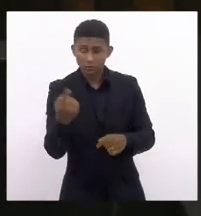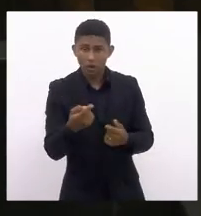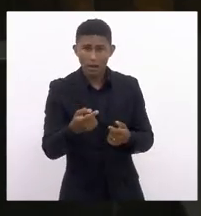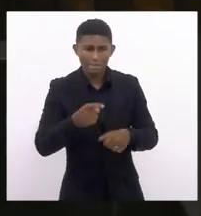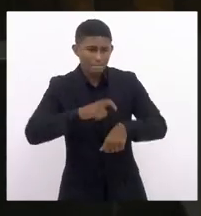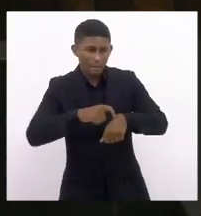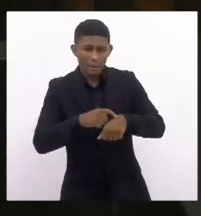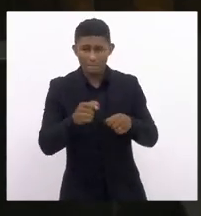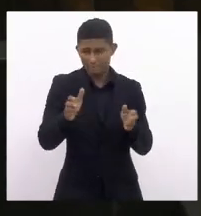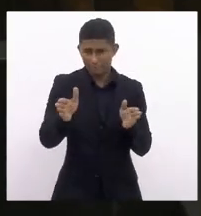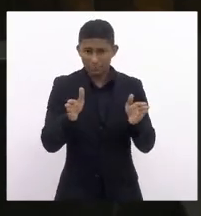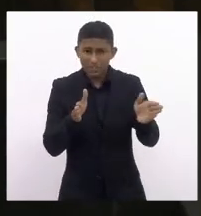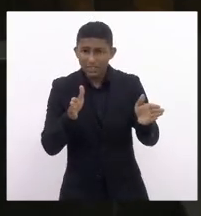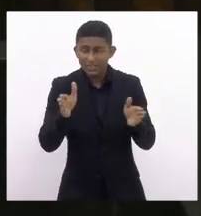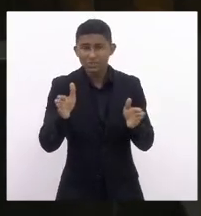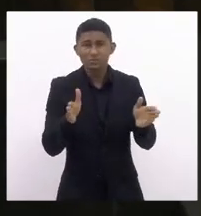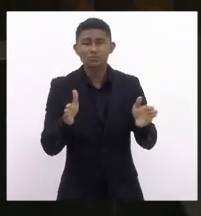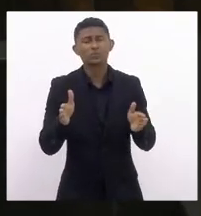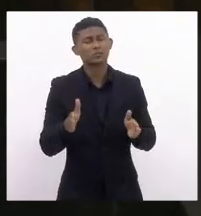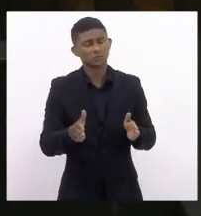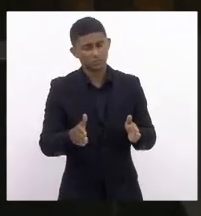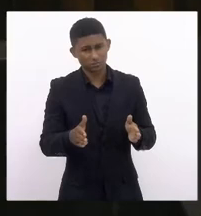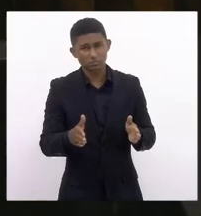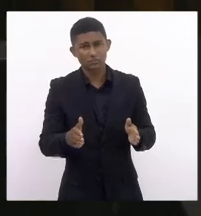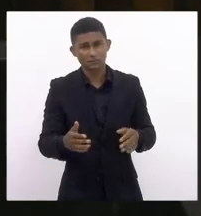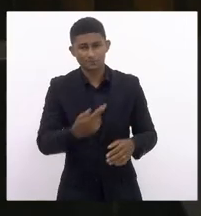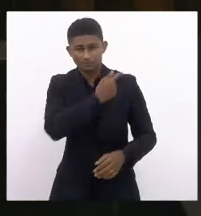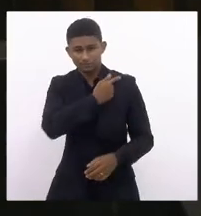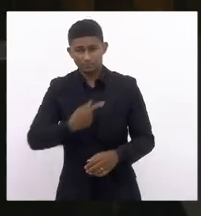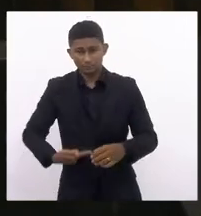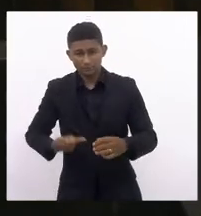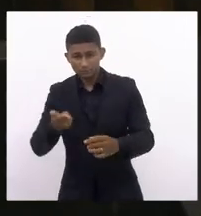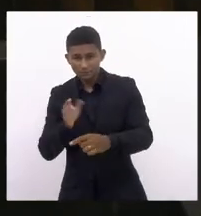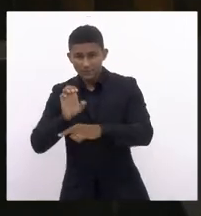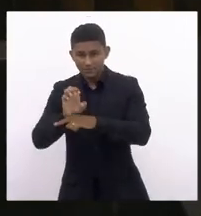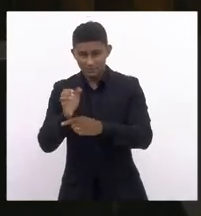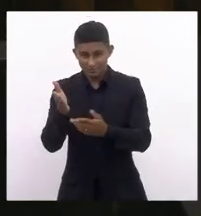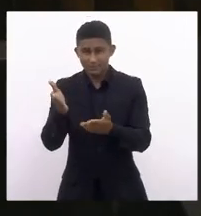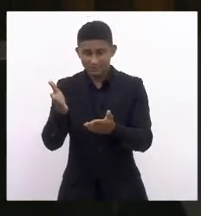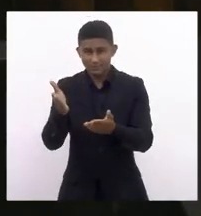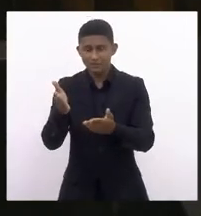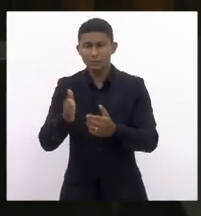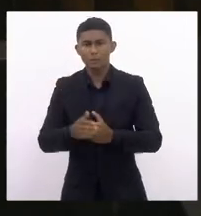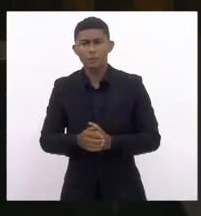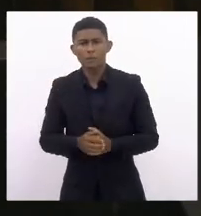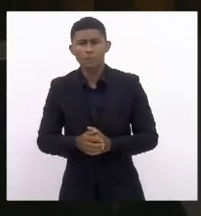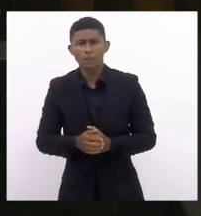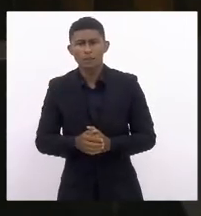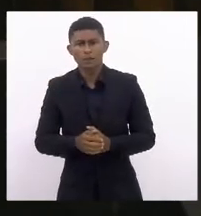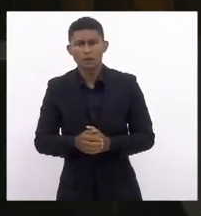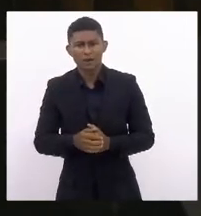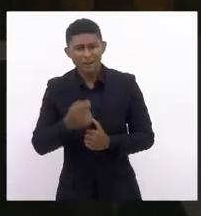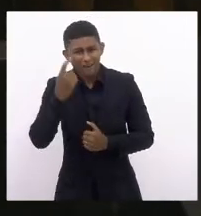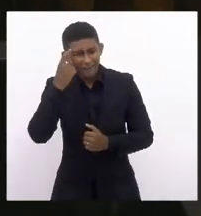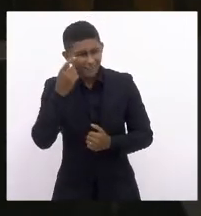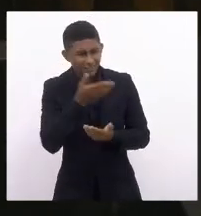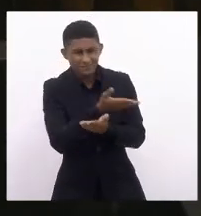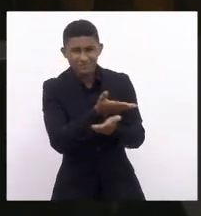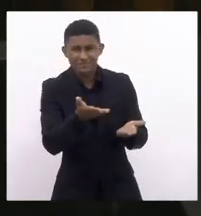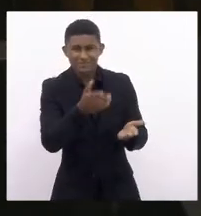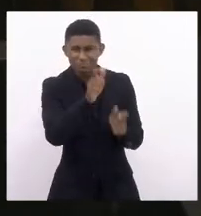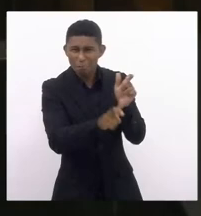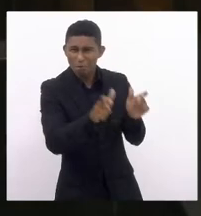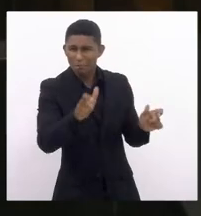sem que o governo do Estado fizesse os enquadramentos relativos à formação dos profissionais de